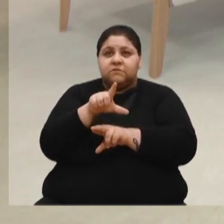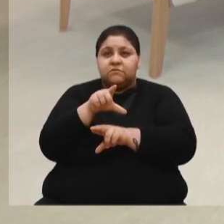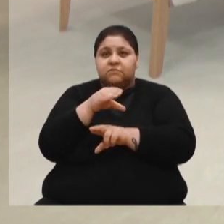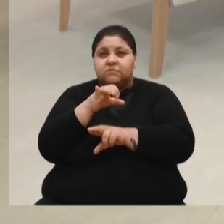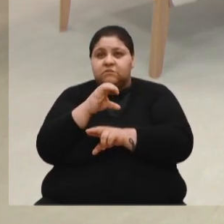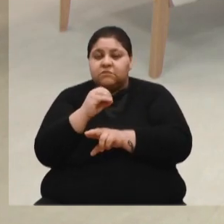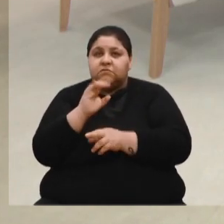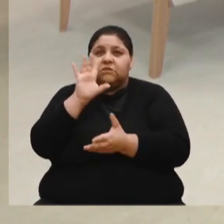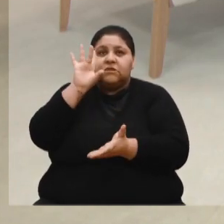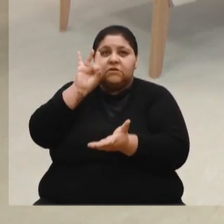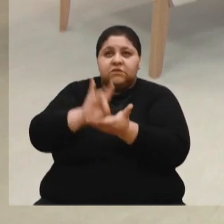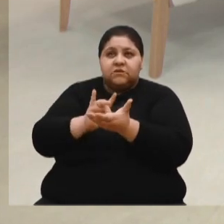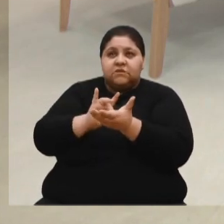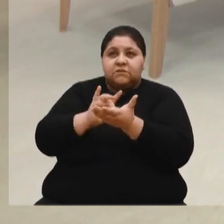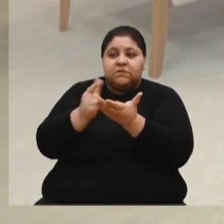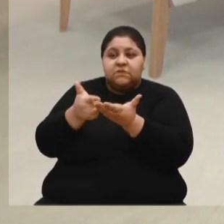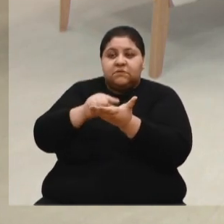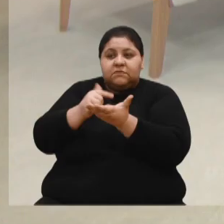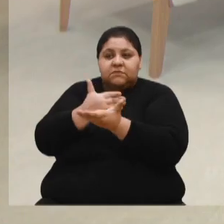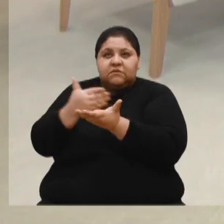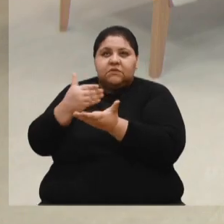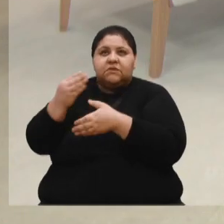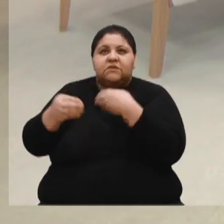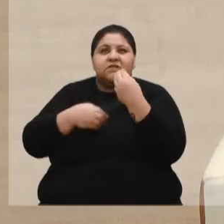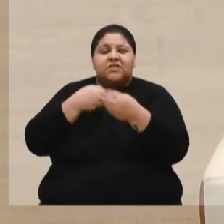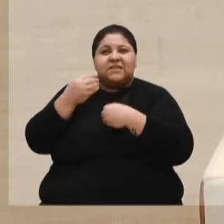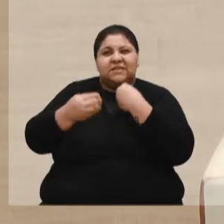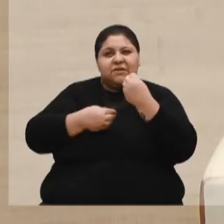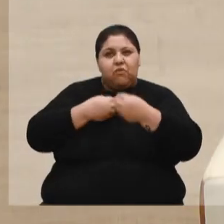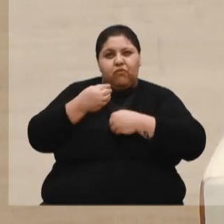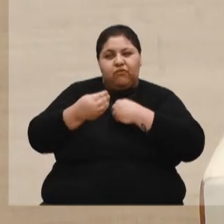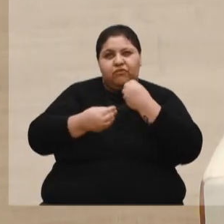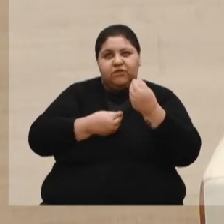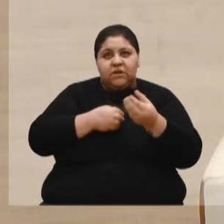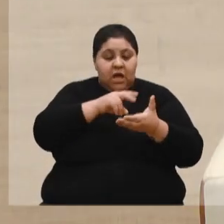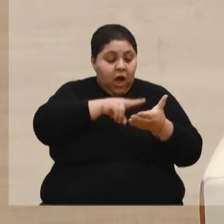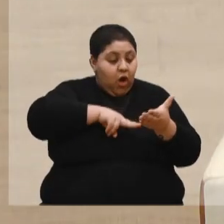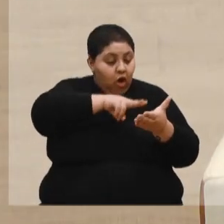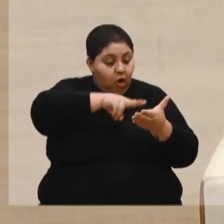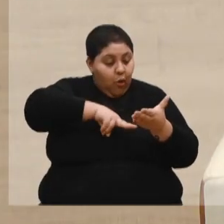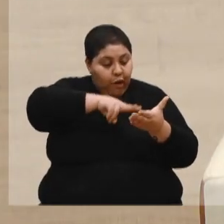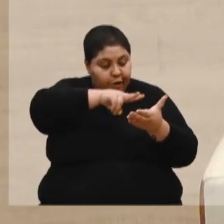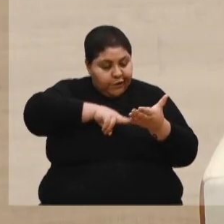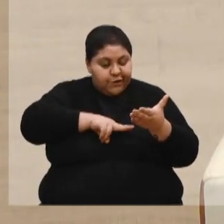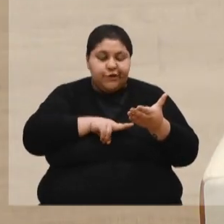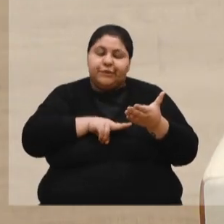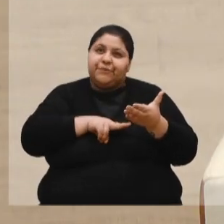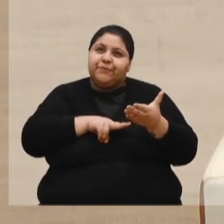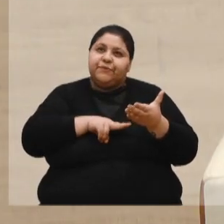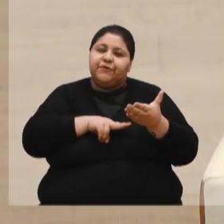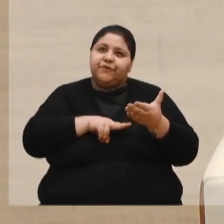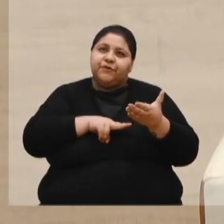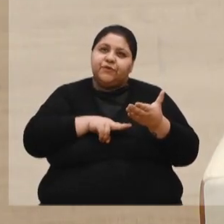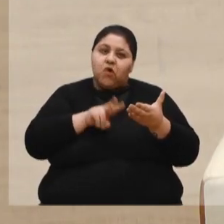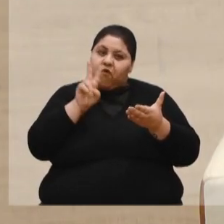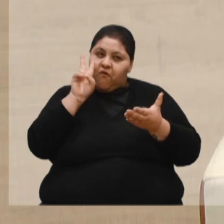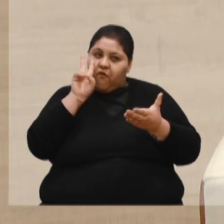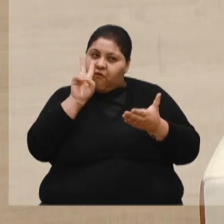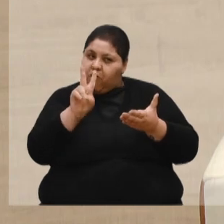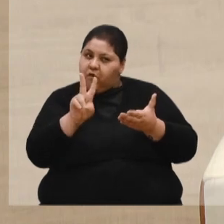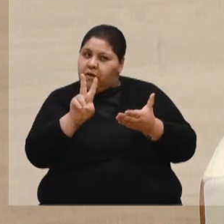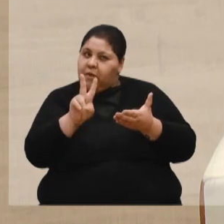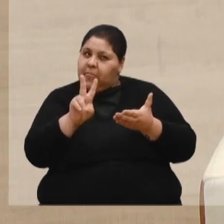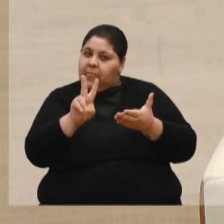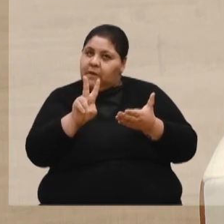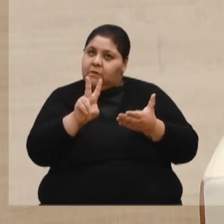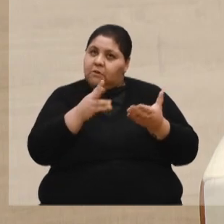Delcio estabeleceram para que essa obra nascesse? E a sensação que eu tive, assim, ao lê-la, e vi